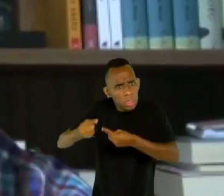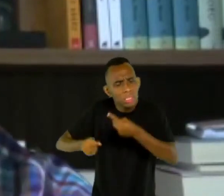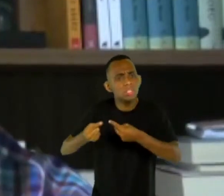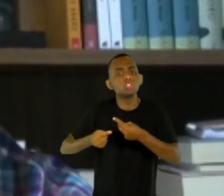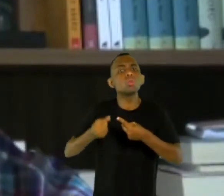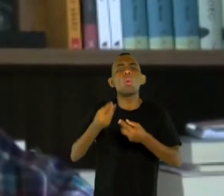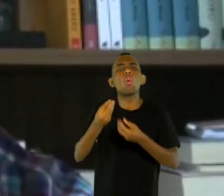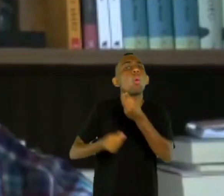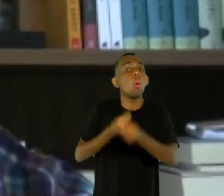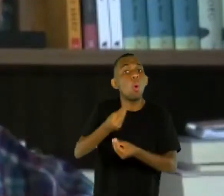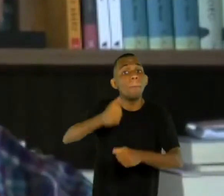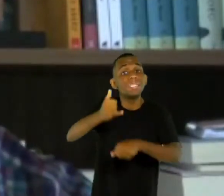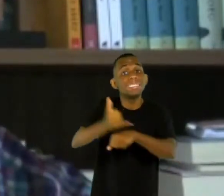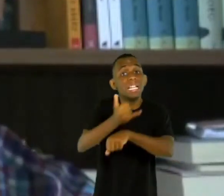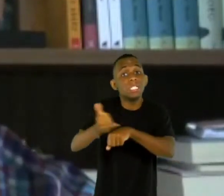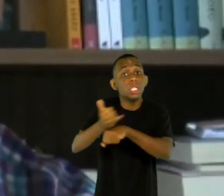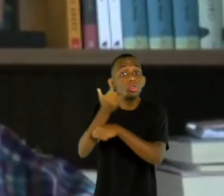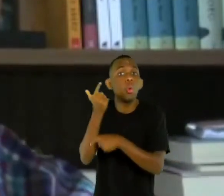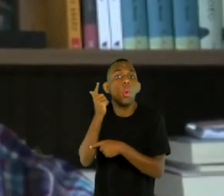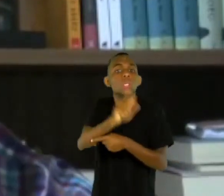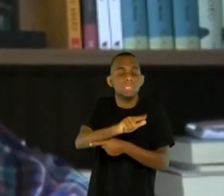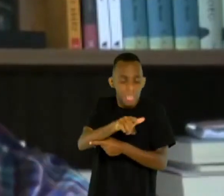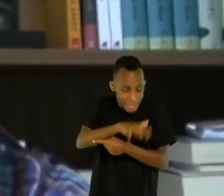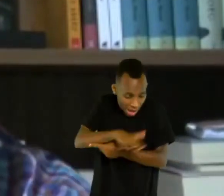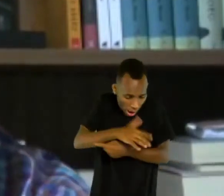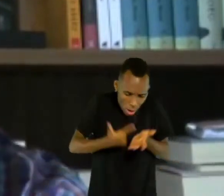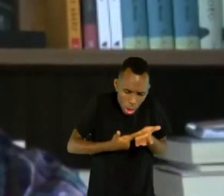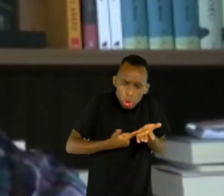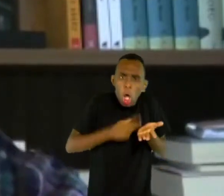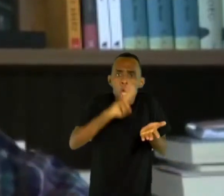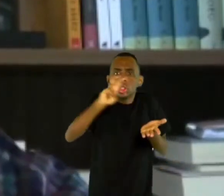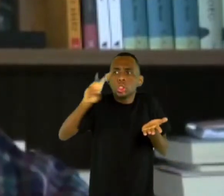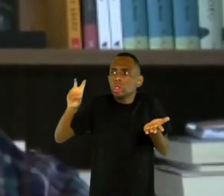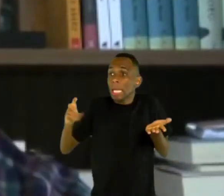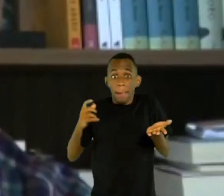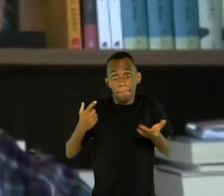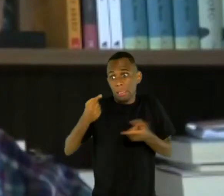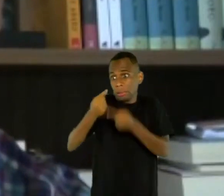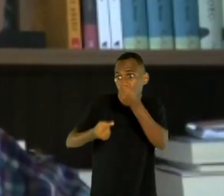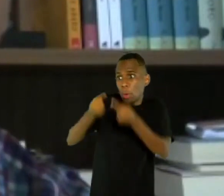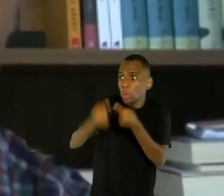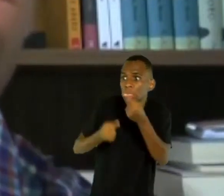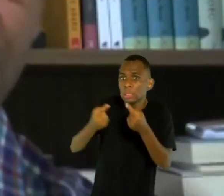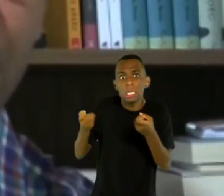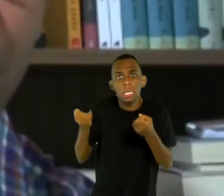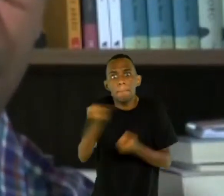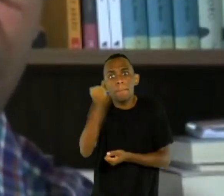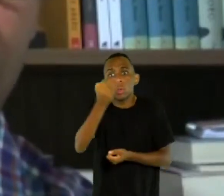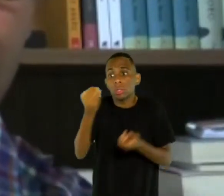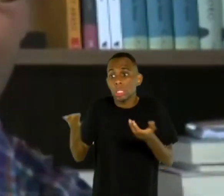consegue levar para a literatura temas tão urgentes e tão atuais.